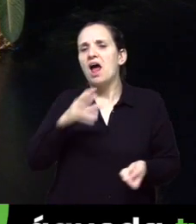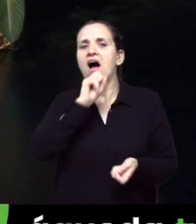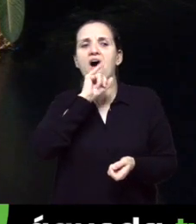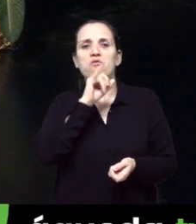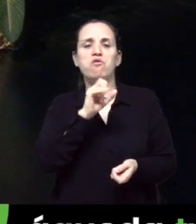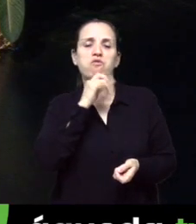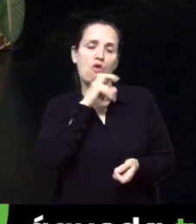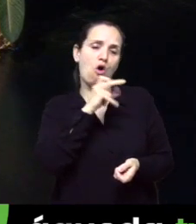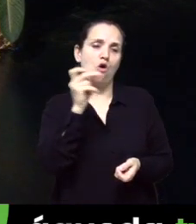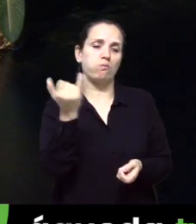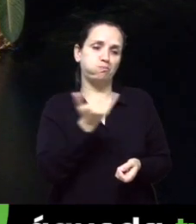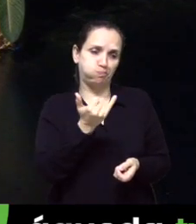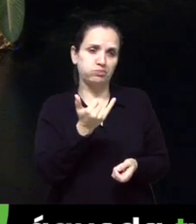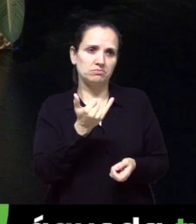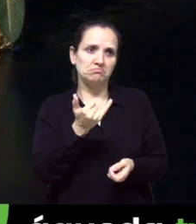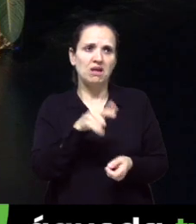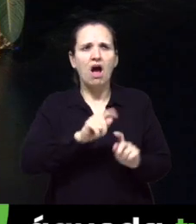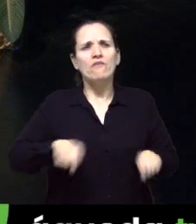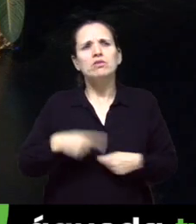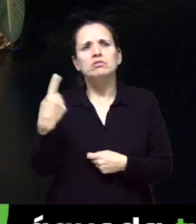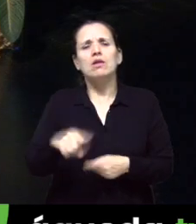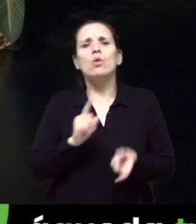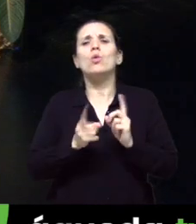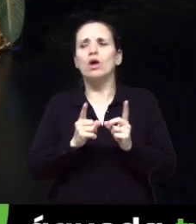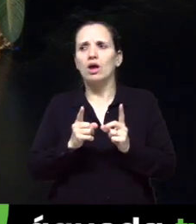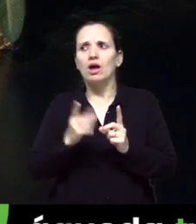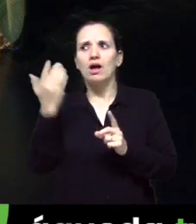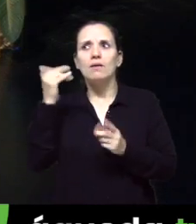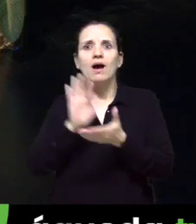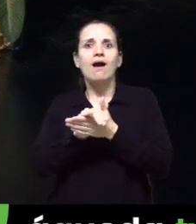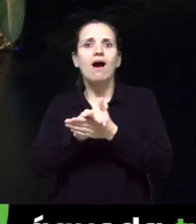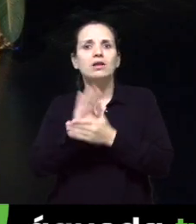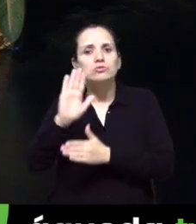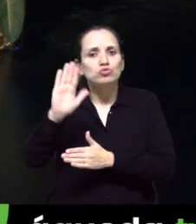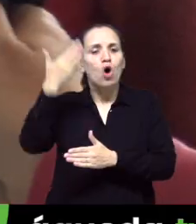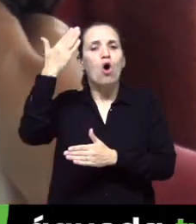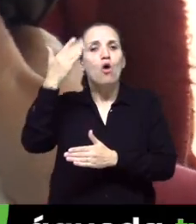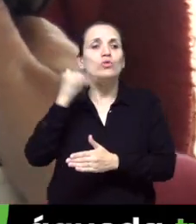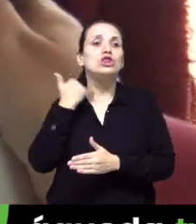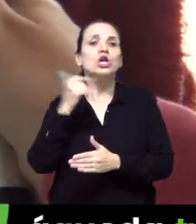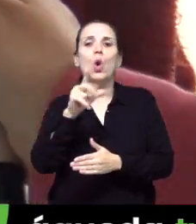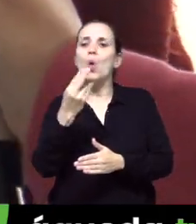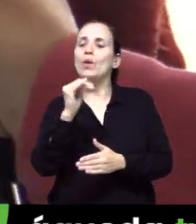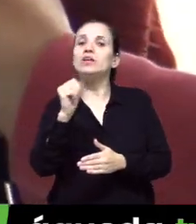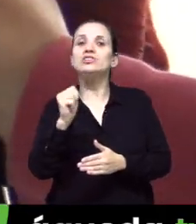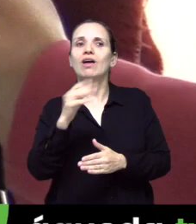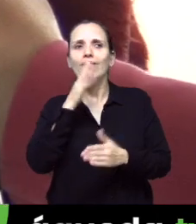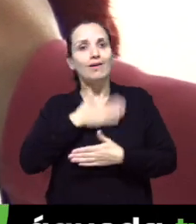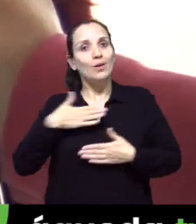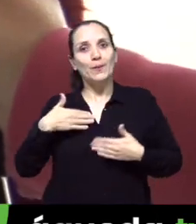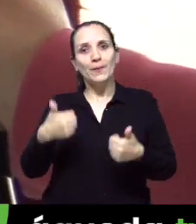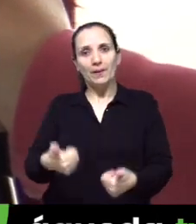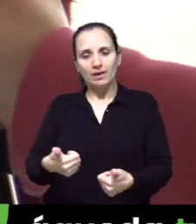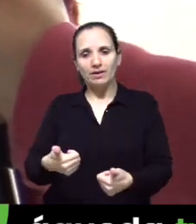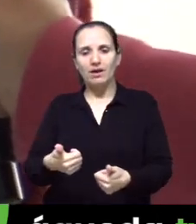se rompeu, fez fitas para o cabelo e um candeeiro que temos ali na sala de jantar. Foi uma experiência ótima